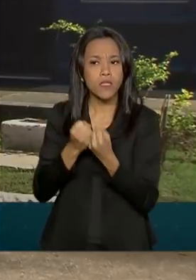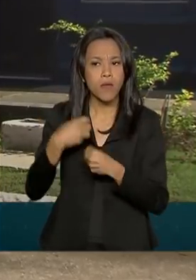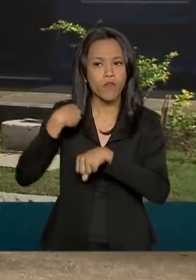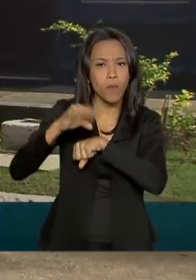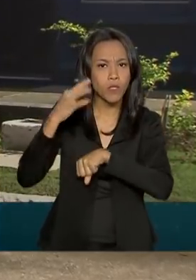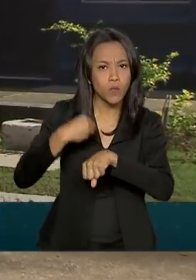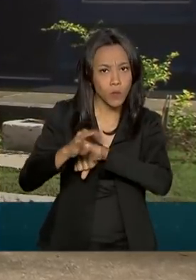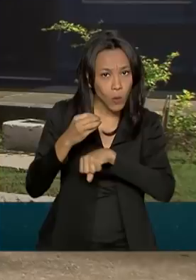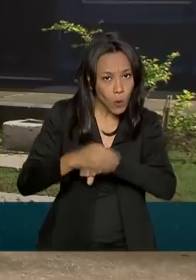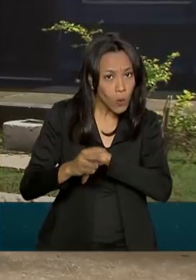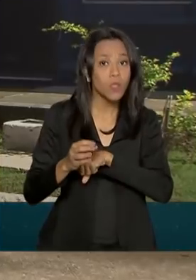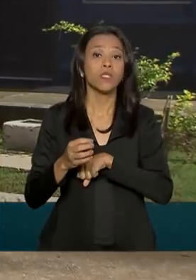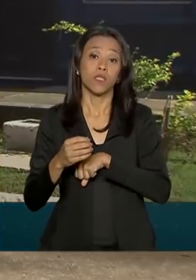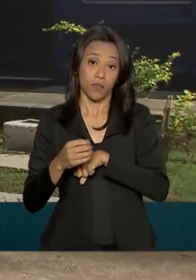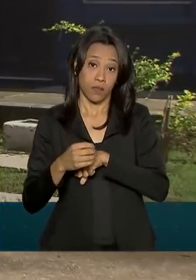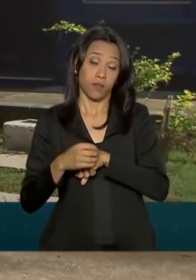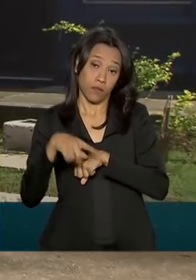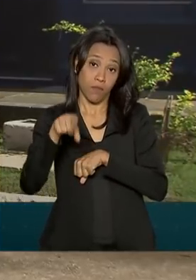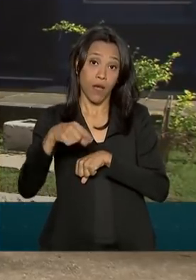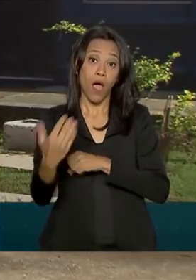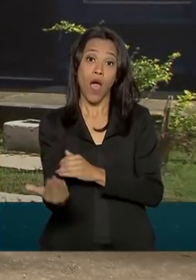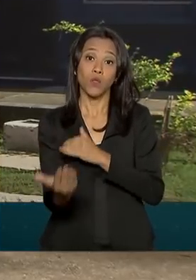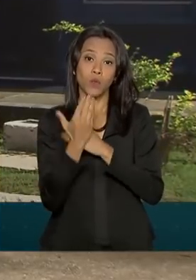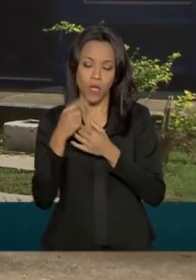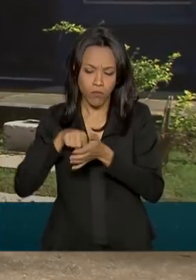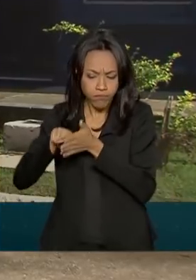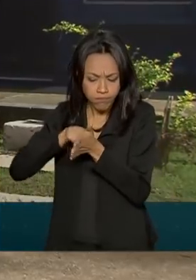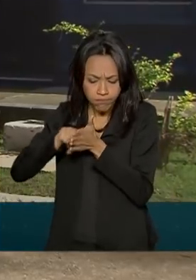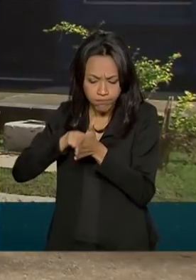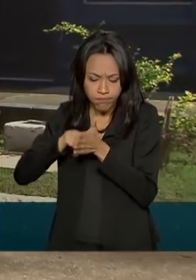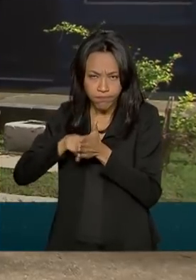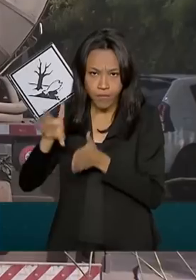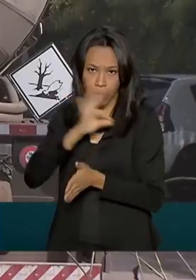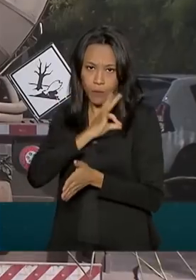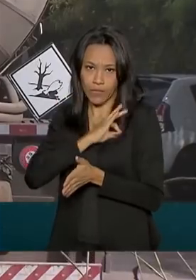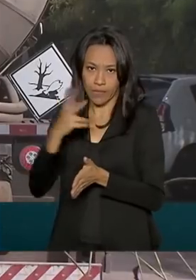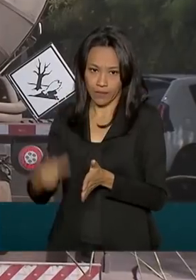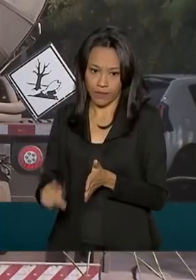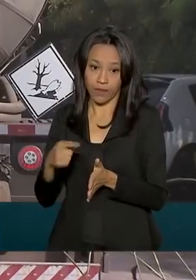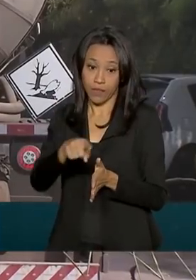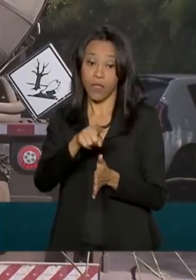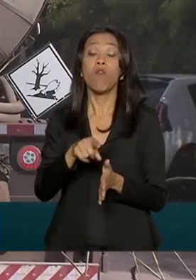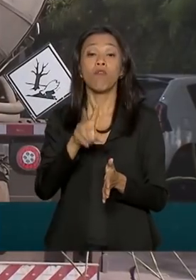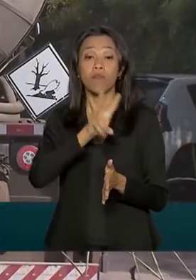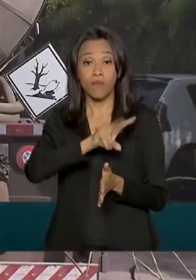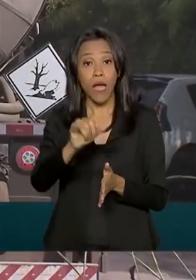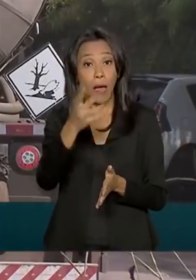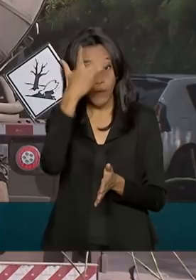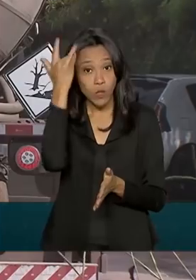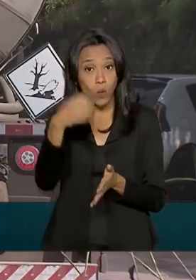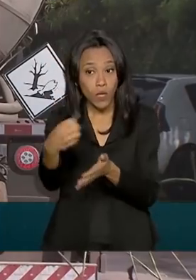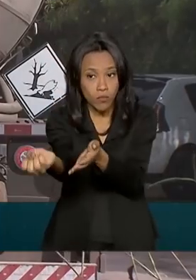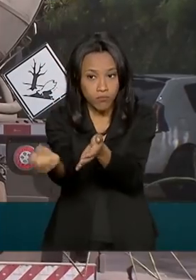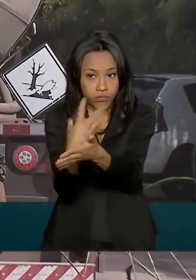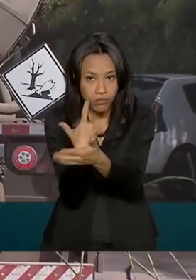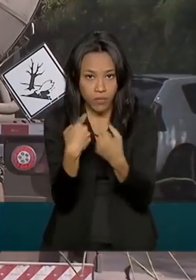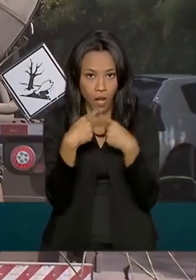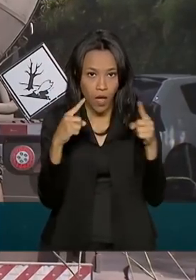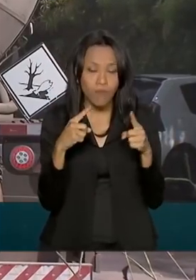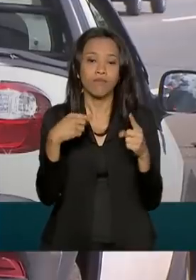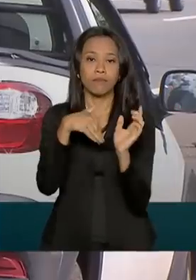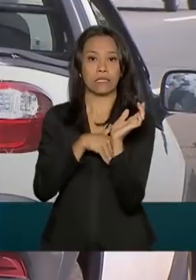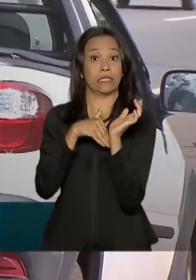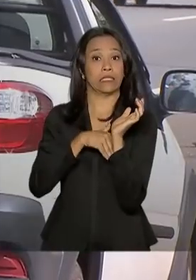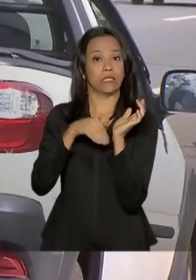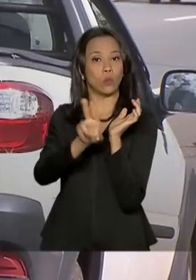informações por parte das autoridades e para ajudar no serviço de inteligência da polícia. O anonimato de quem entrar em contato por meio do WhatsApp é